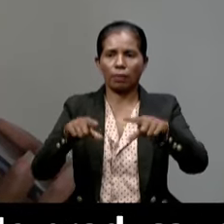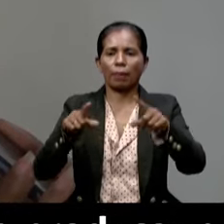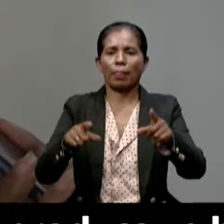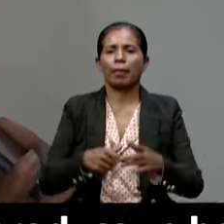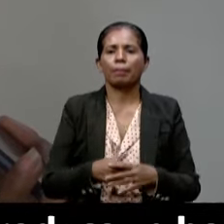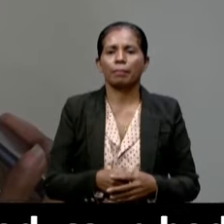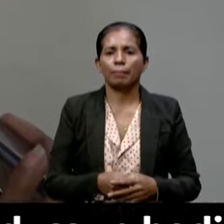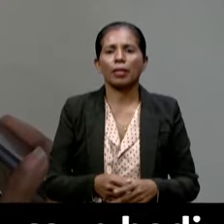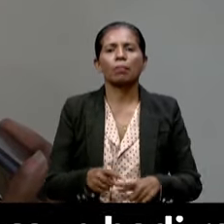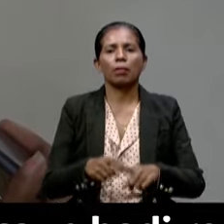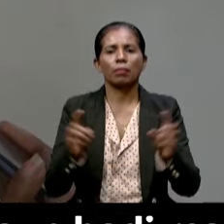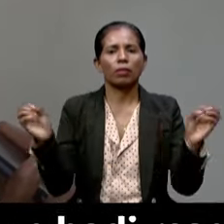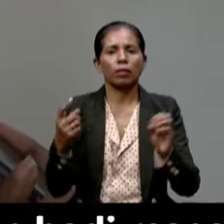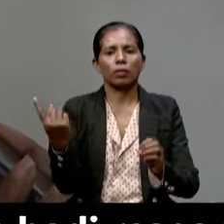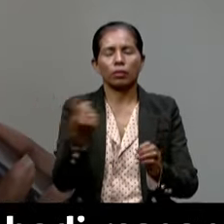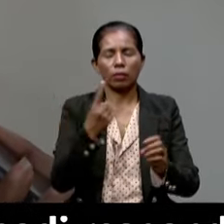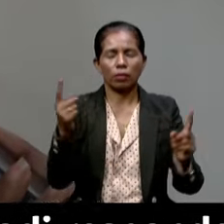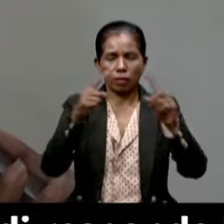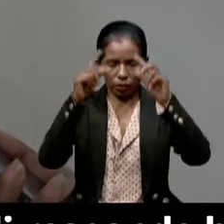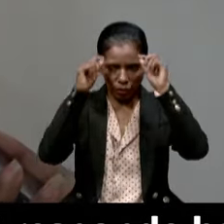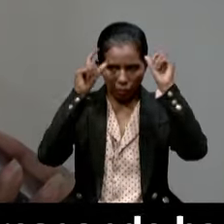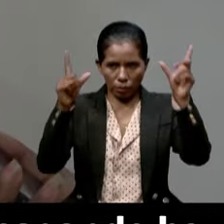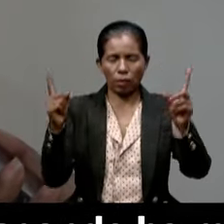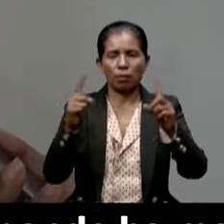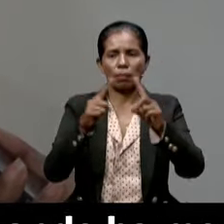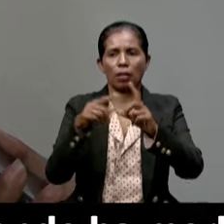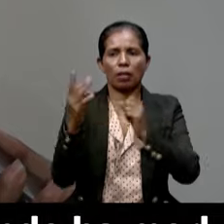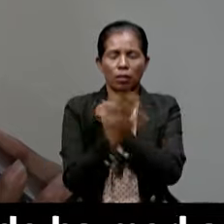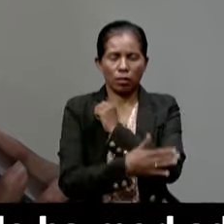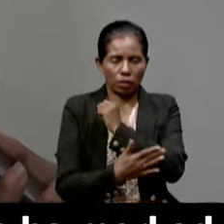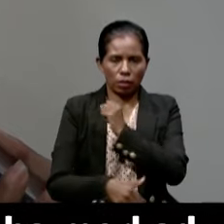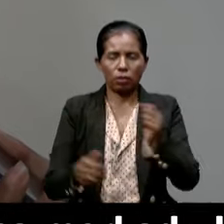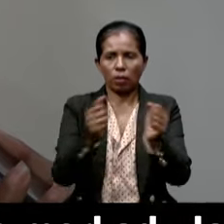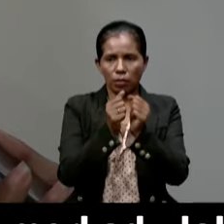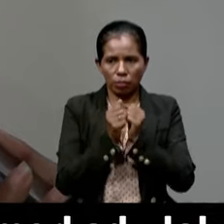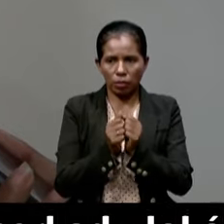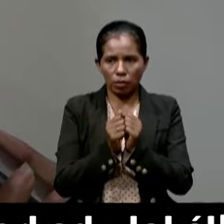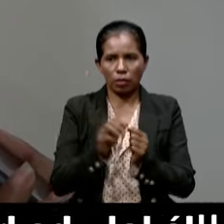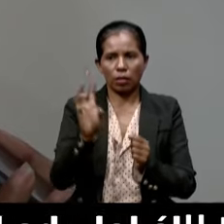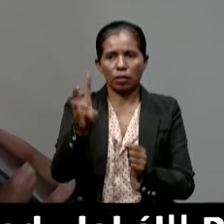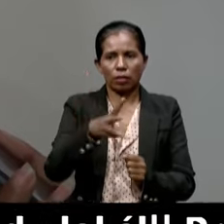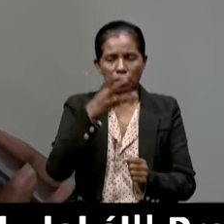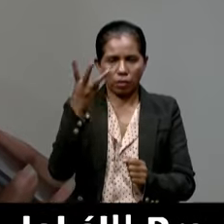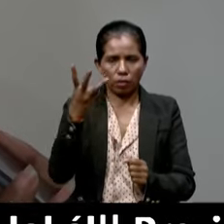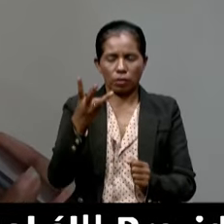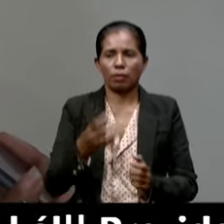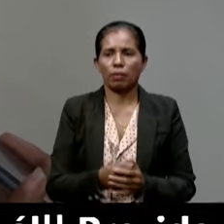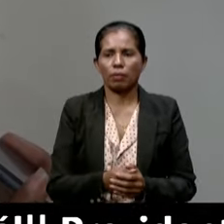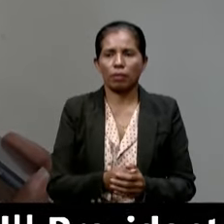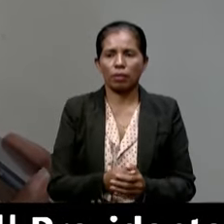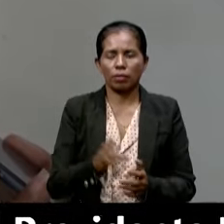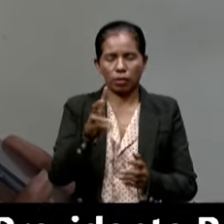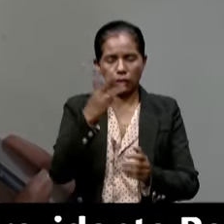timornia mas nela os bade timor mas bem ba nação hamuto 16 nação ne